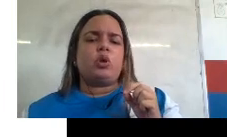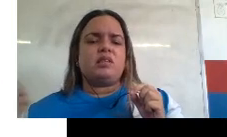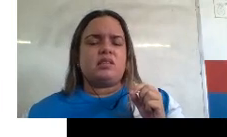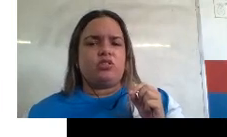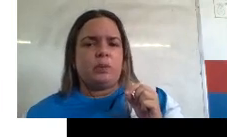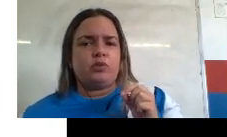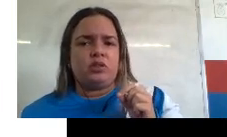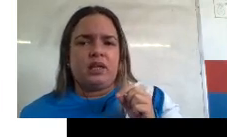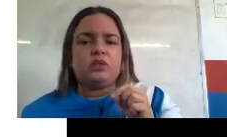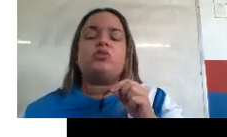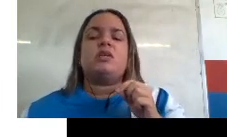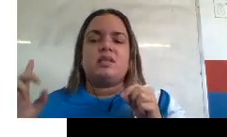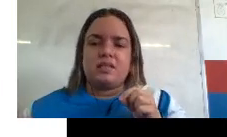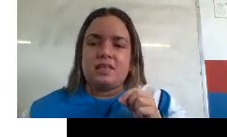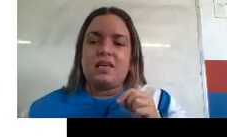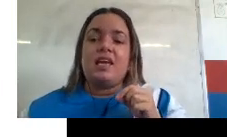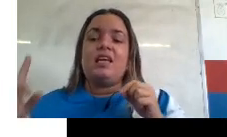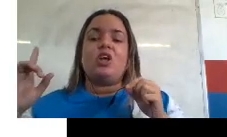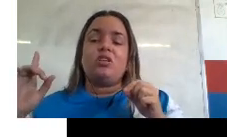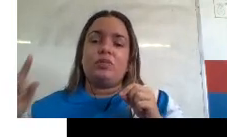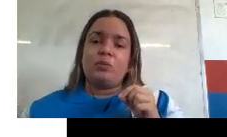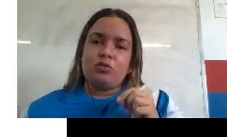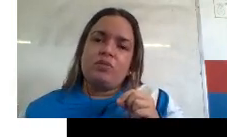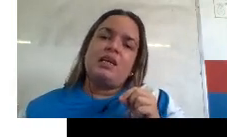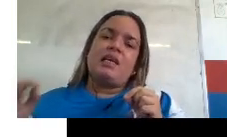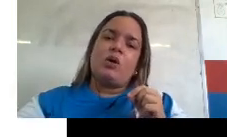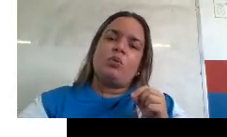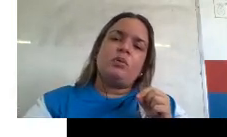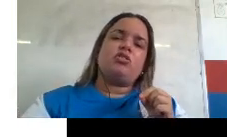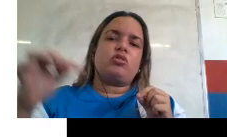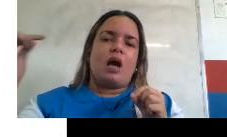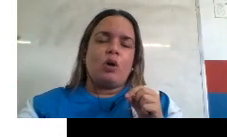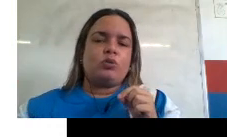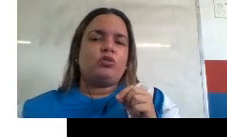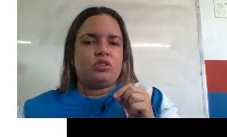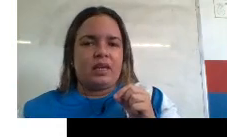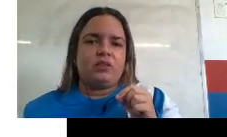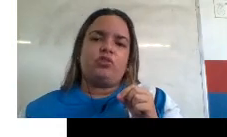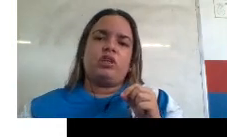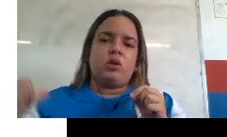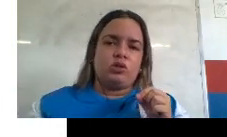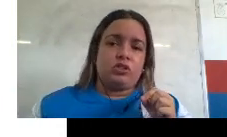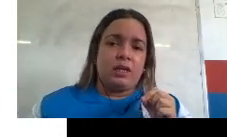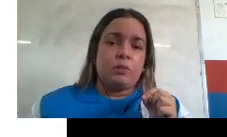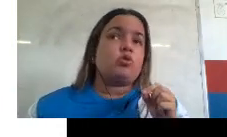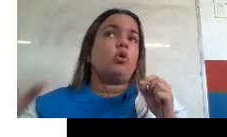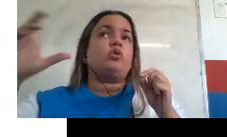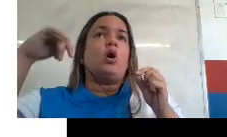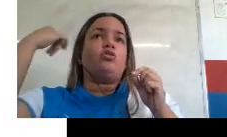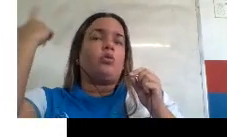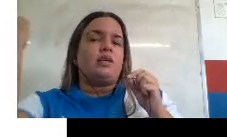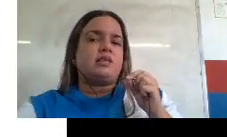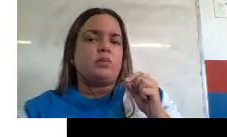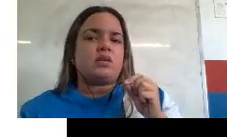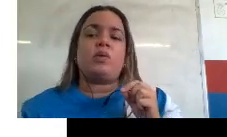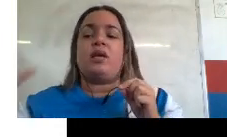existem todos esses tipos de direitos. Sim. E nós vamos ver que alguns dos direitos que nós temos, ou